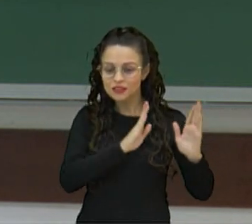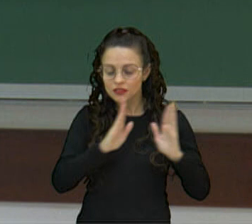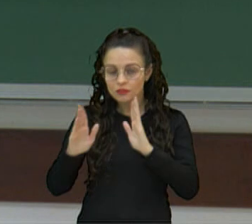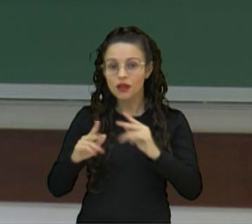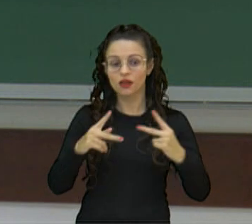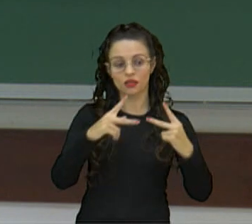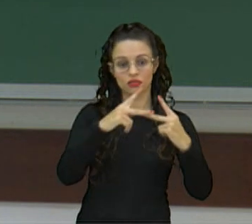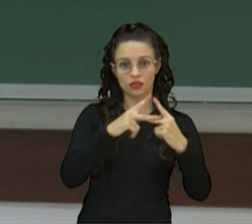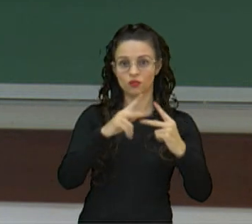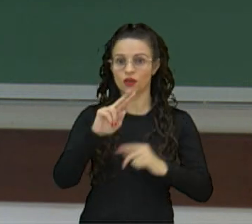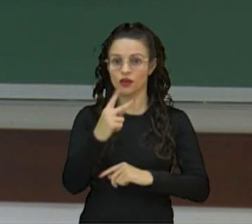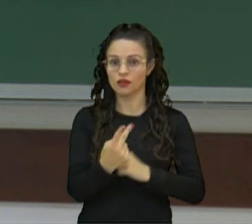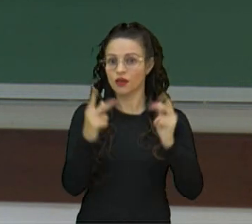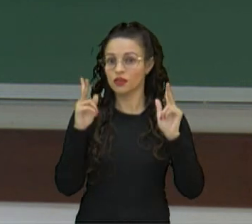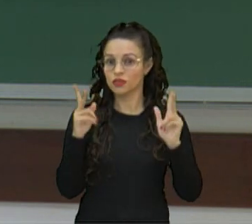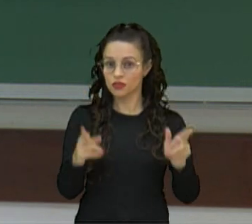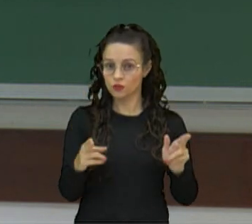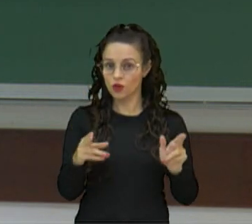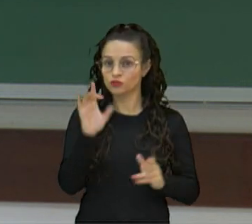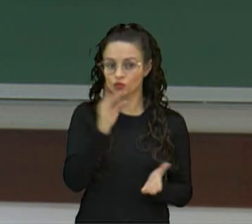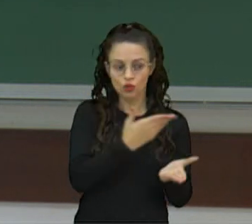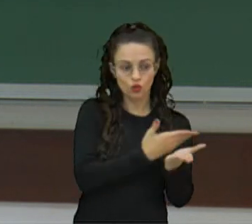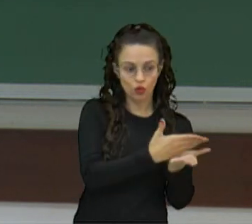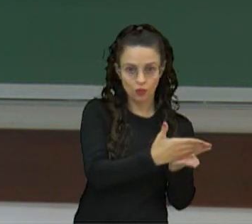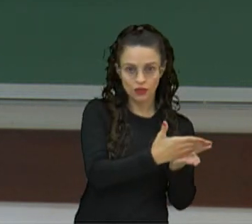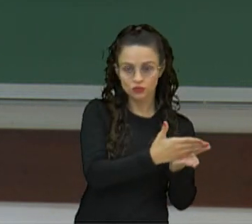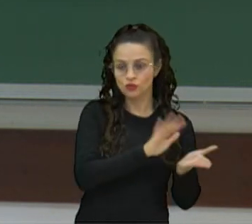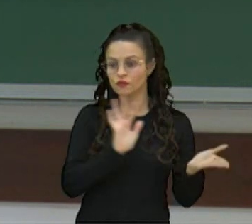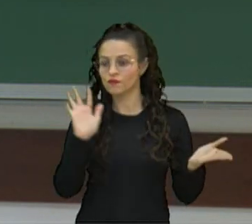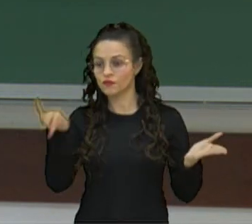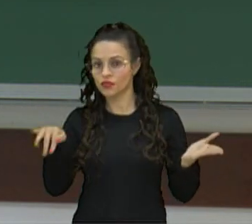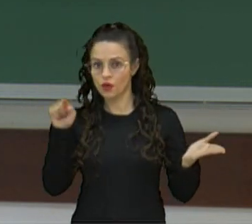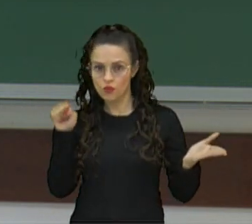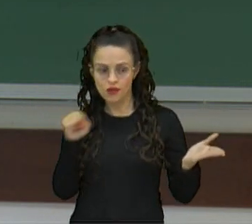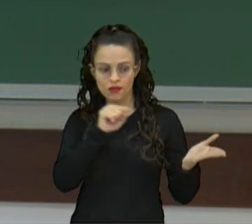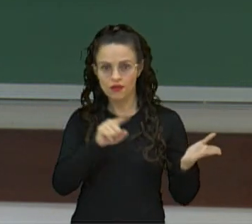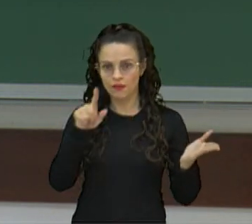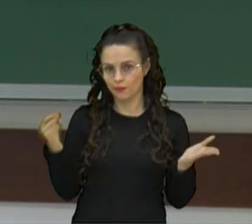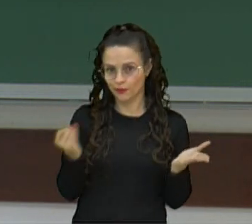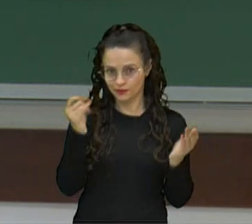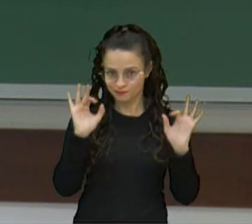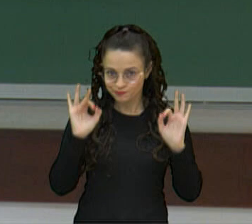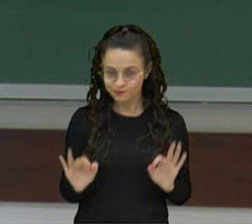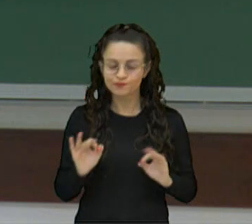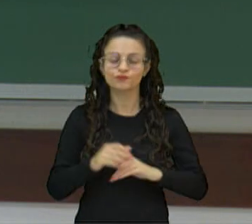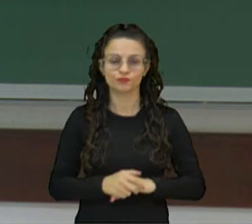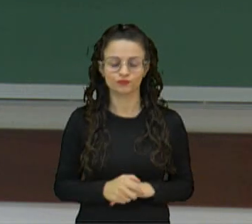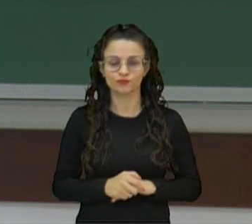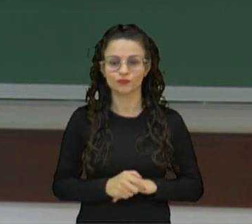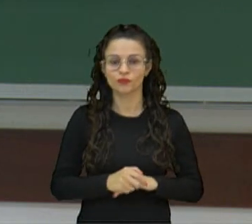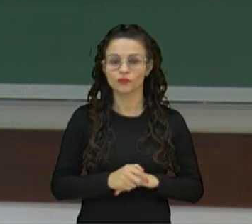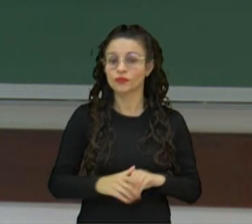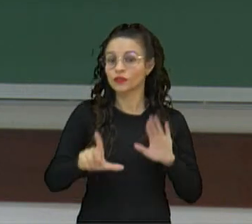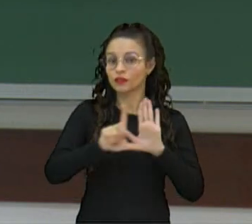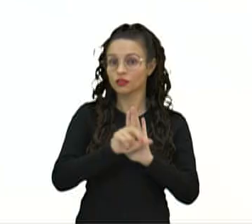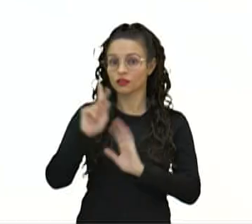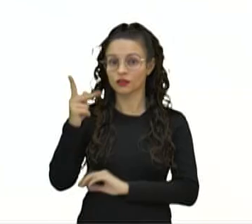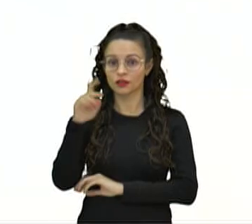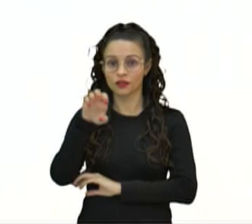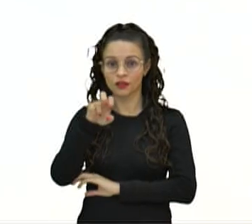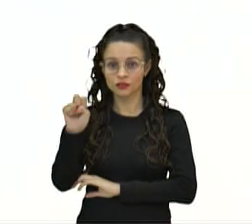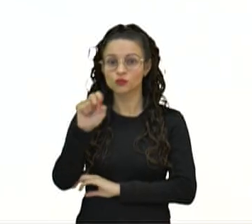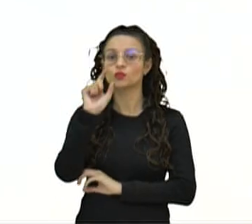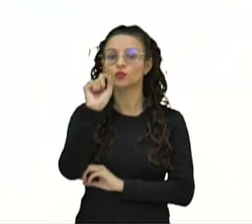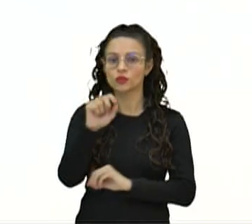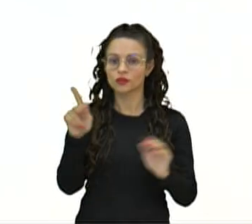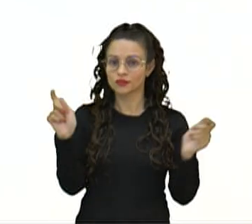igual. Vamos considerar só inicial e final, certo? Aí, a lei de Hess nos permite